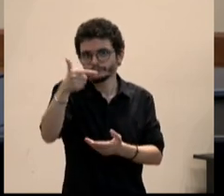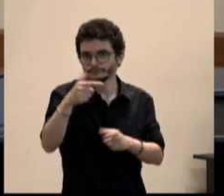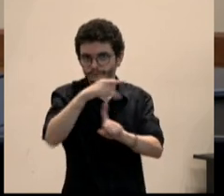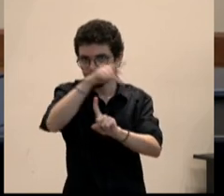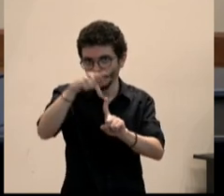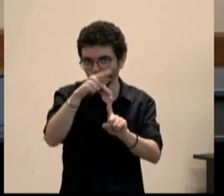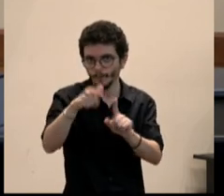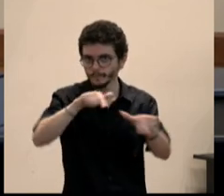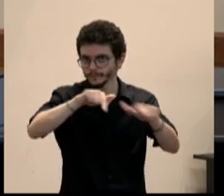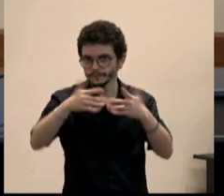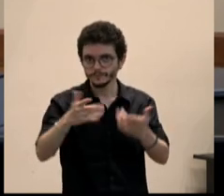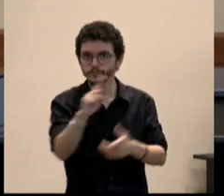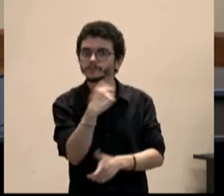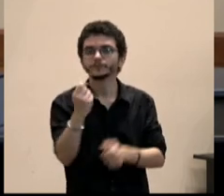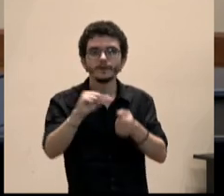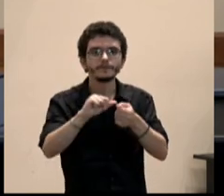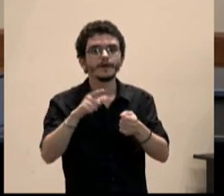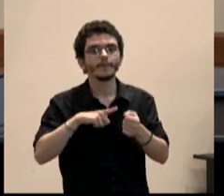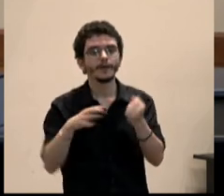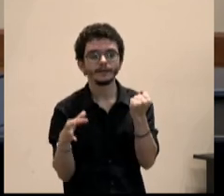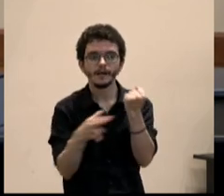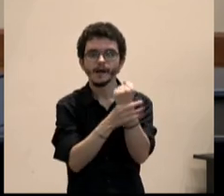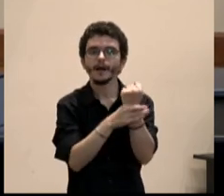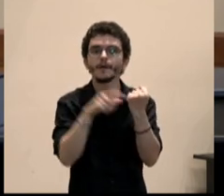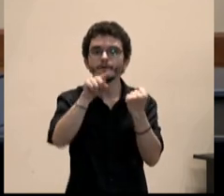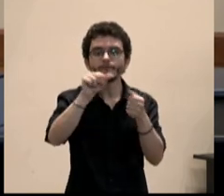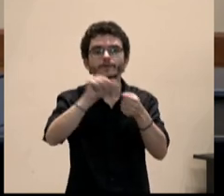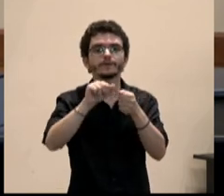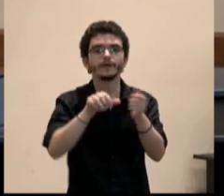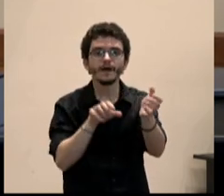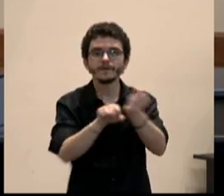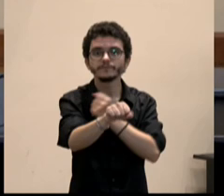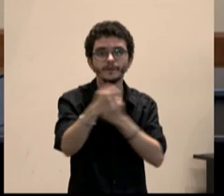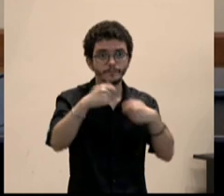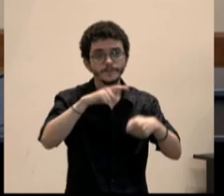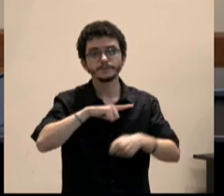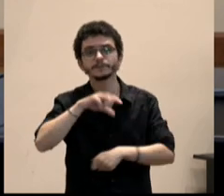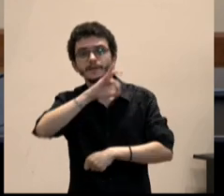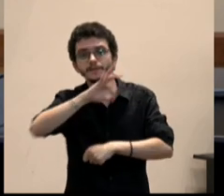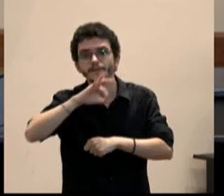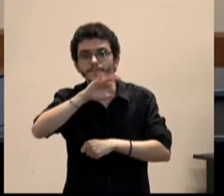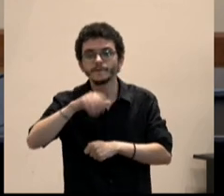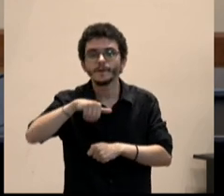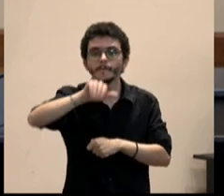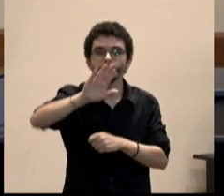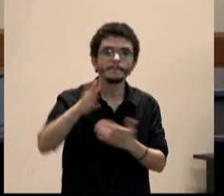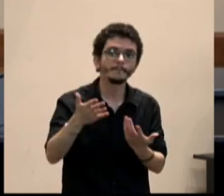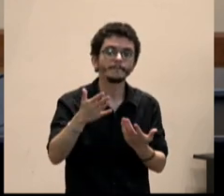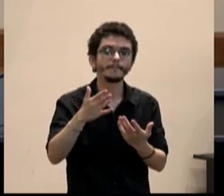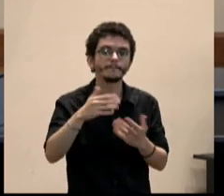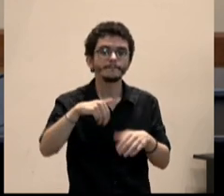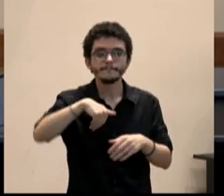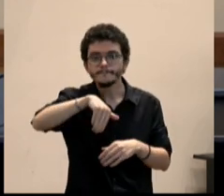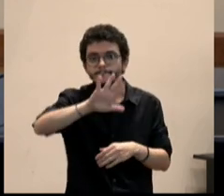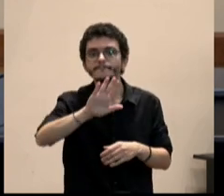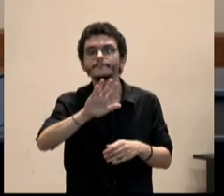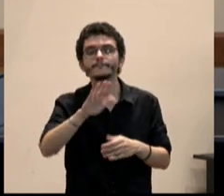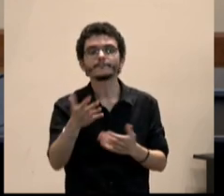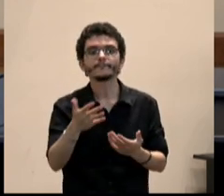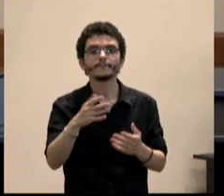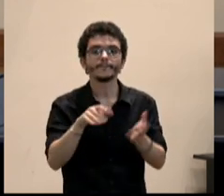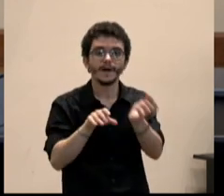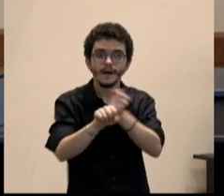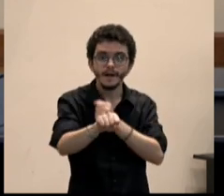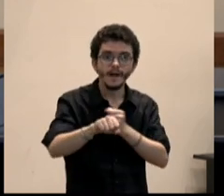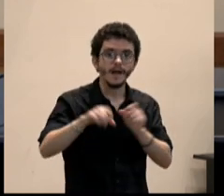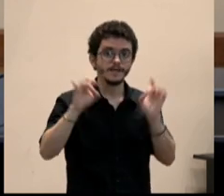Nós fizemos o plano de carreira para garantir que tu faz graduação, tem que ter percentual a mais graduação, né, especialização,